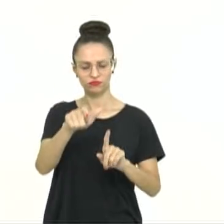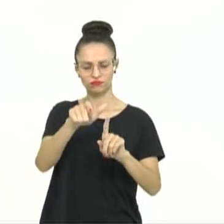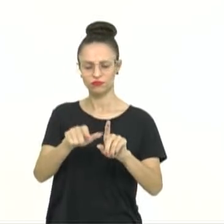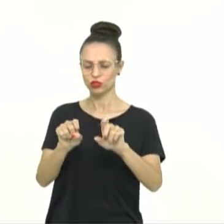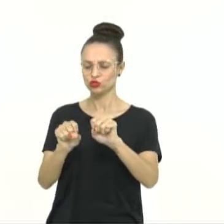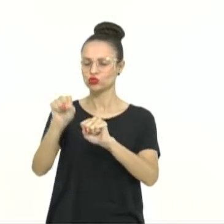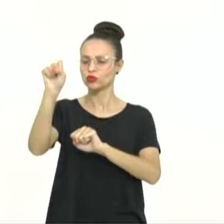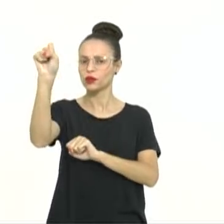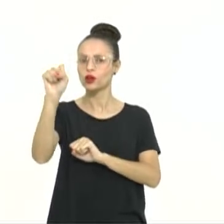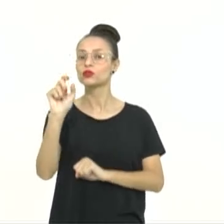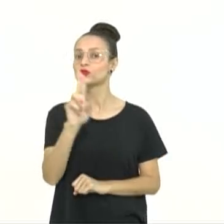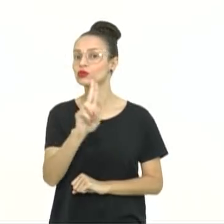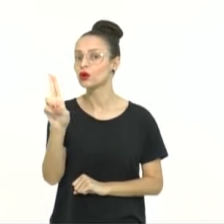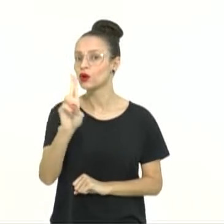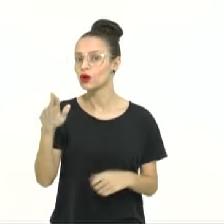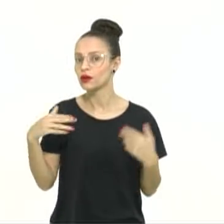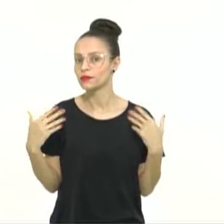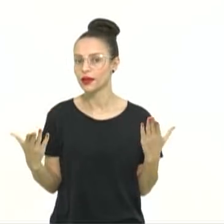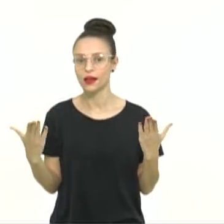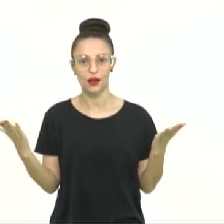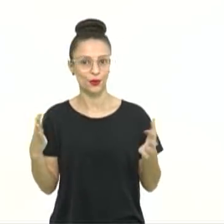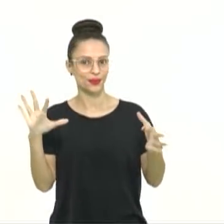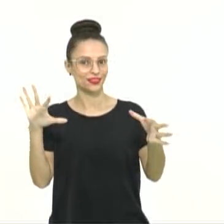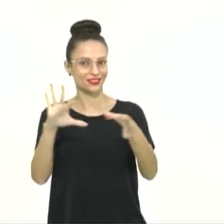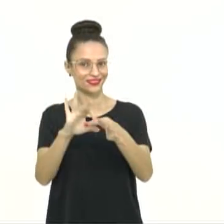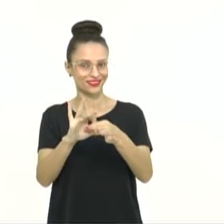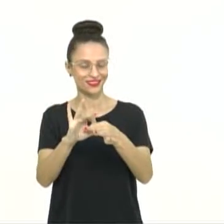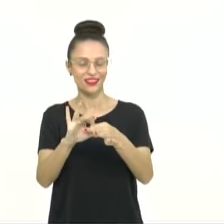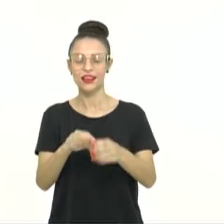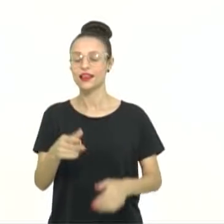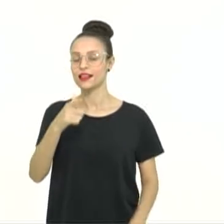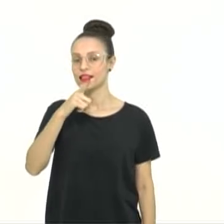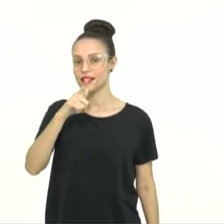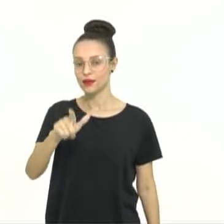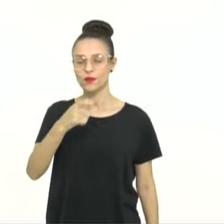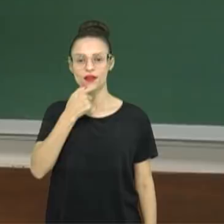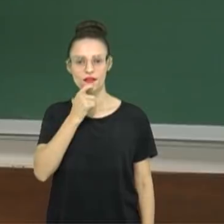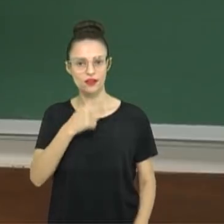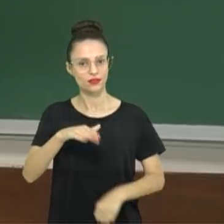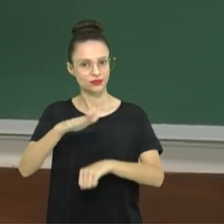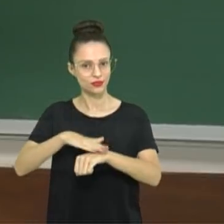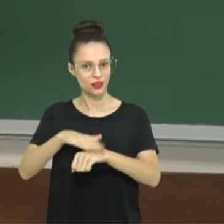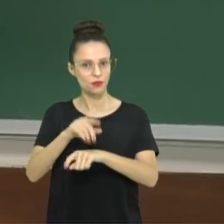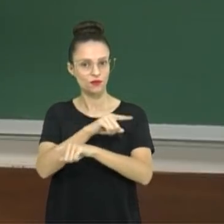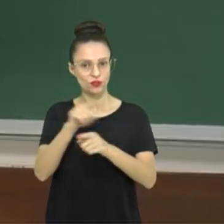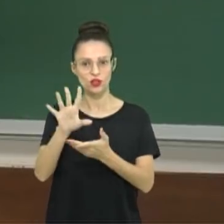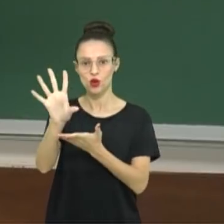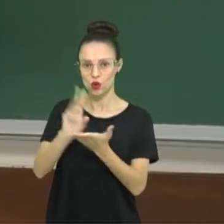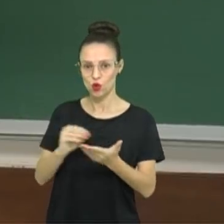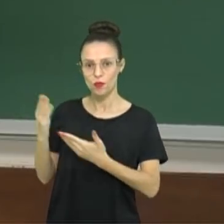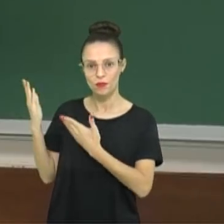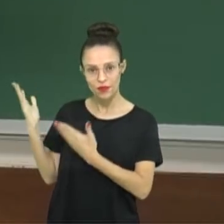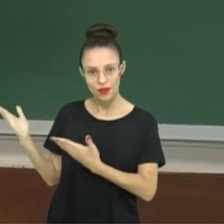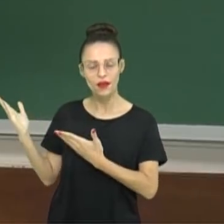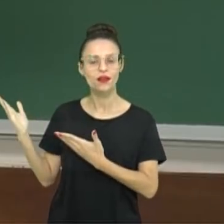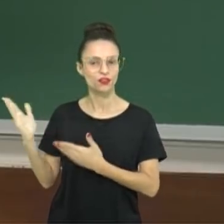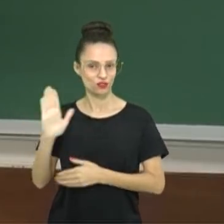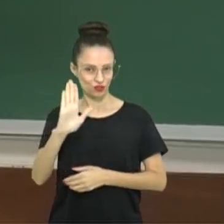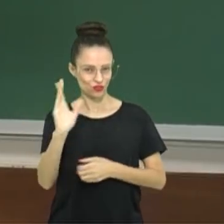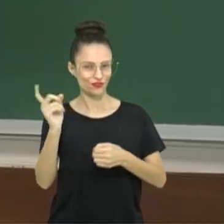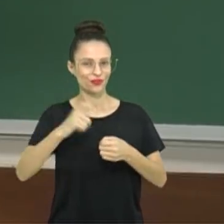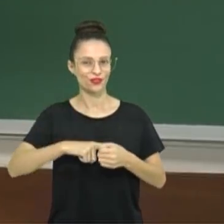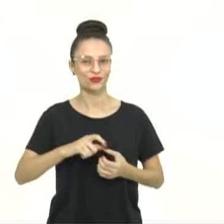super-herói. Vejam que agora nós temos a relação com a língua inglesa. Eu vou dar um tempinho para você copiar o terceiro passo e